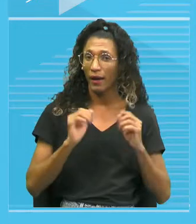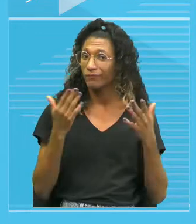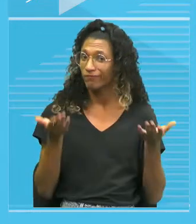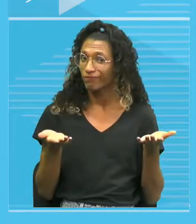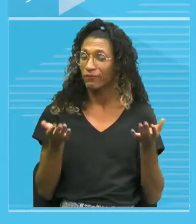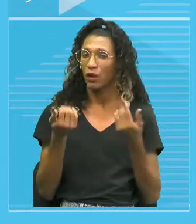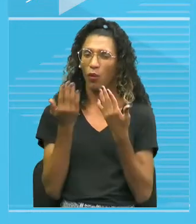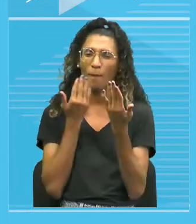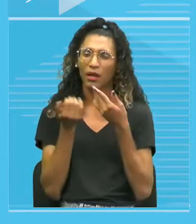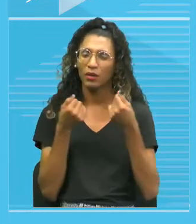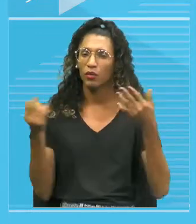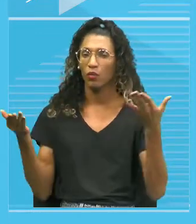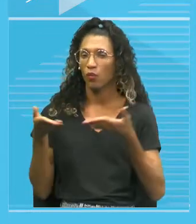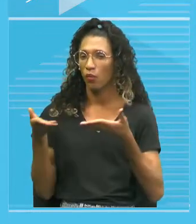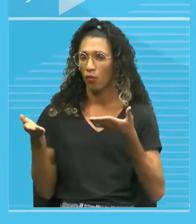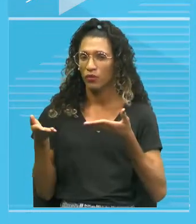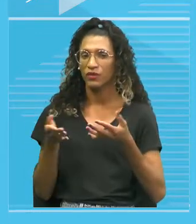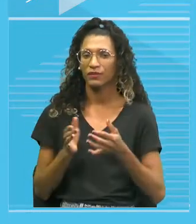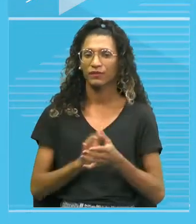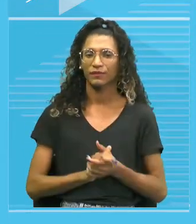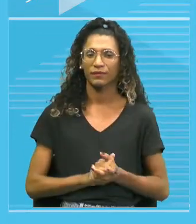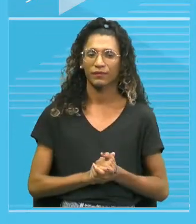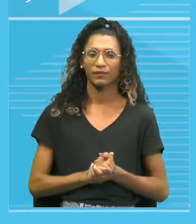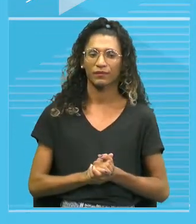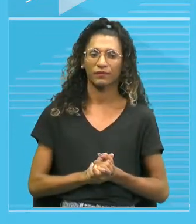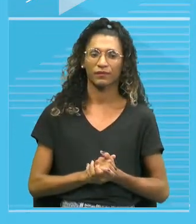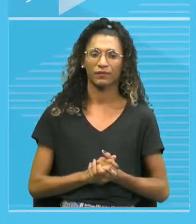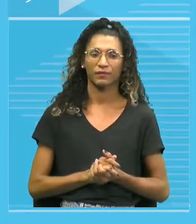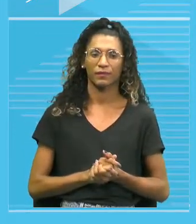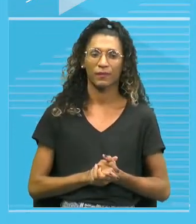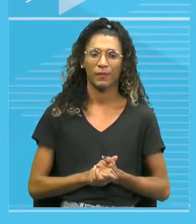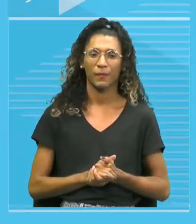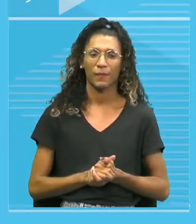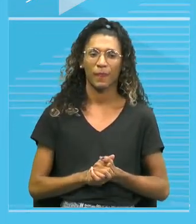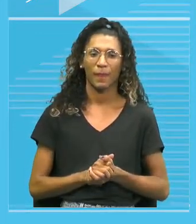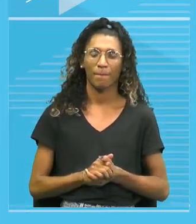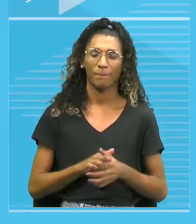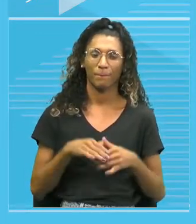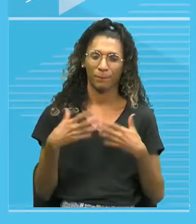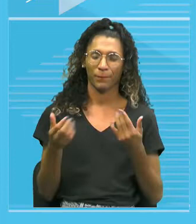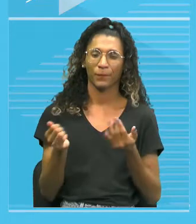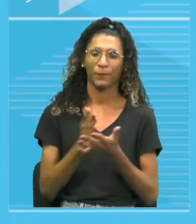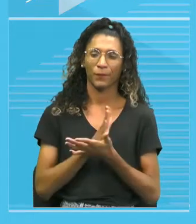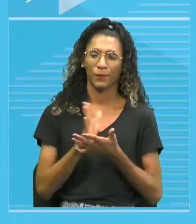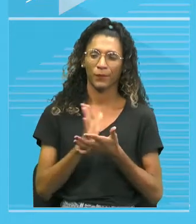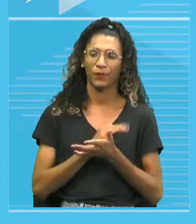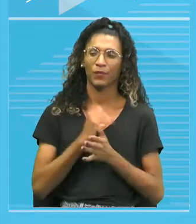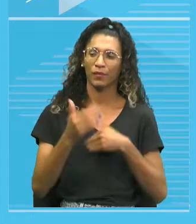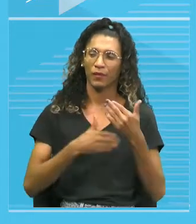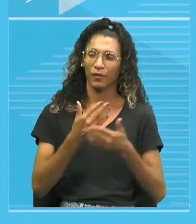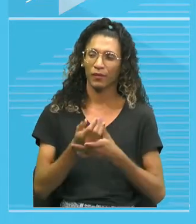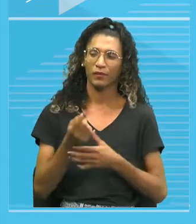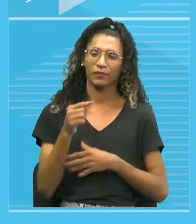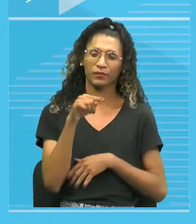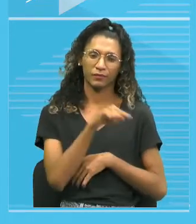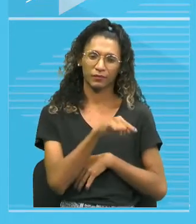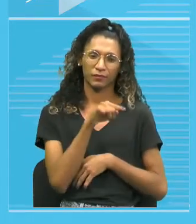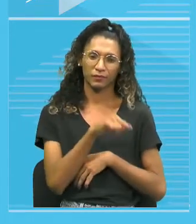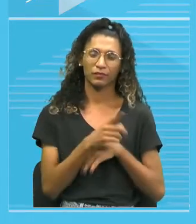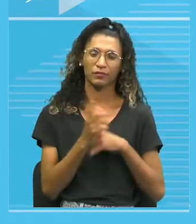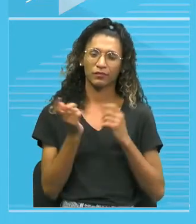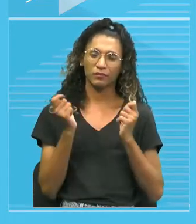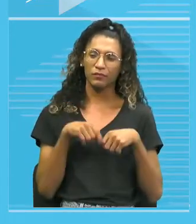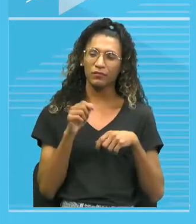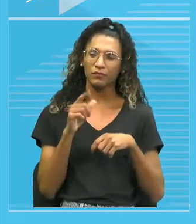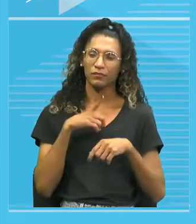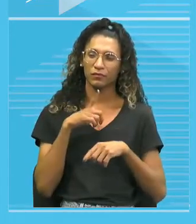procedimentos que poderiam ser executados, e a partir da execução desses procedimentos, esses indivíduos poder, sabe, ter